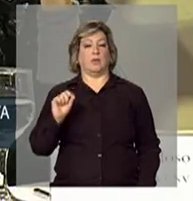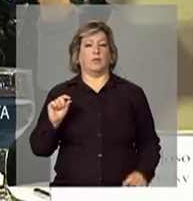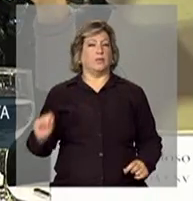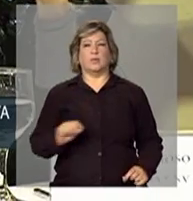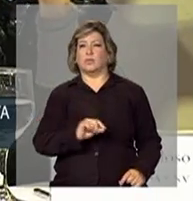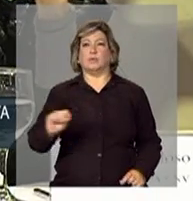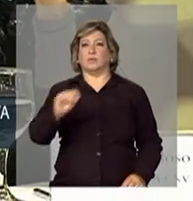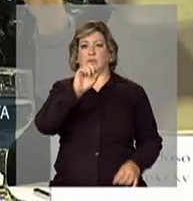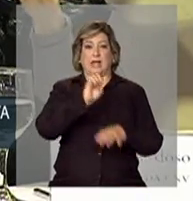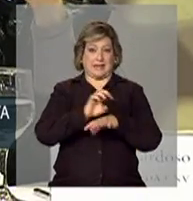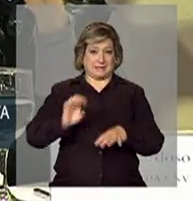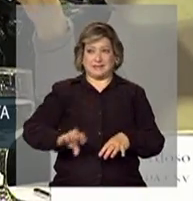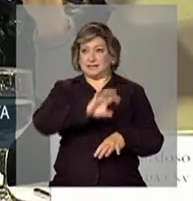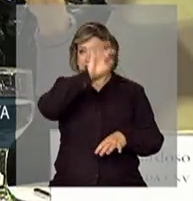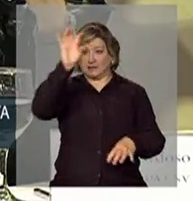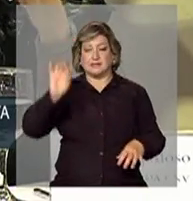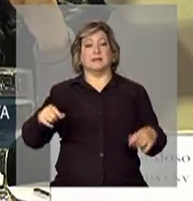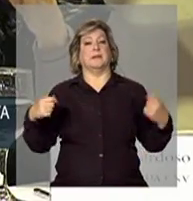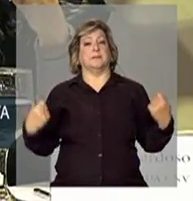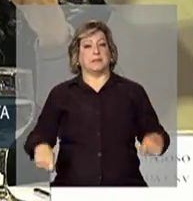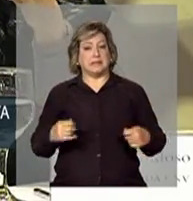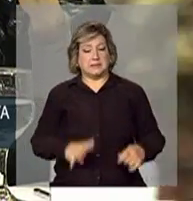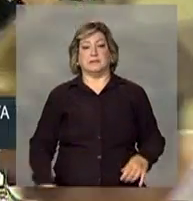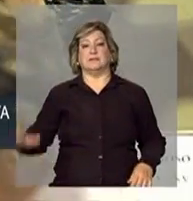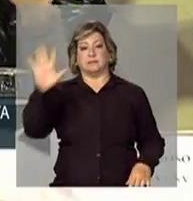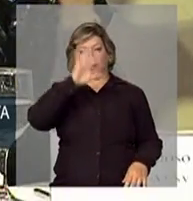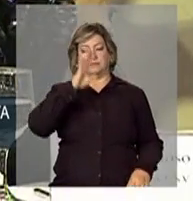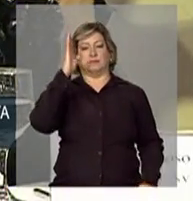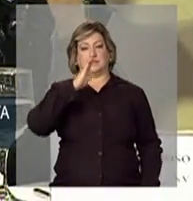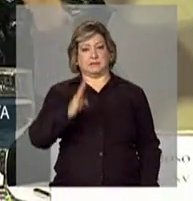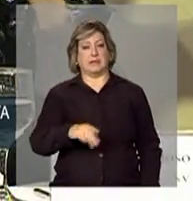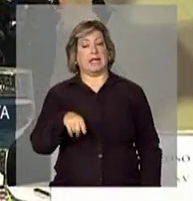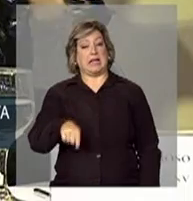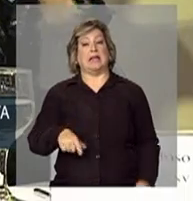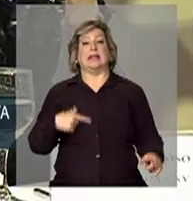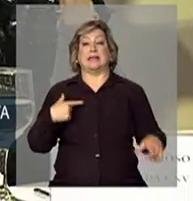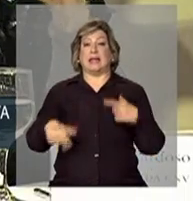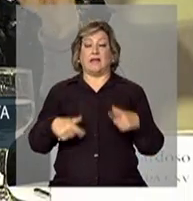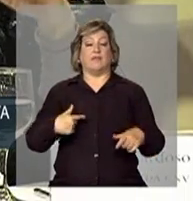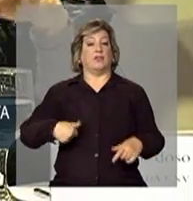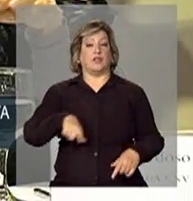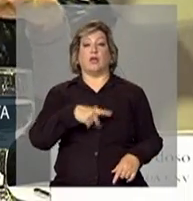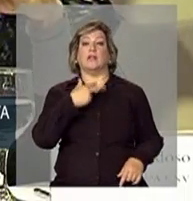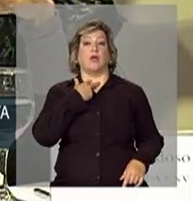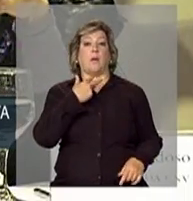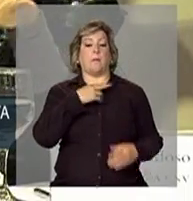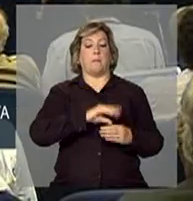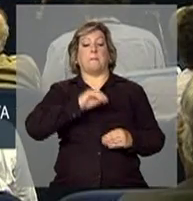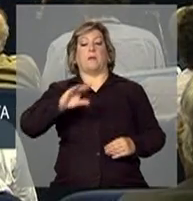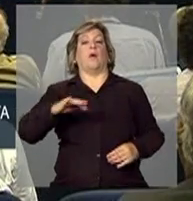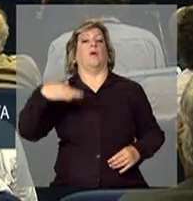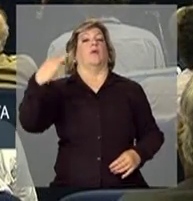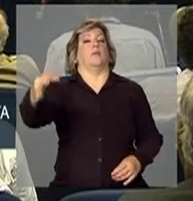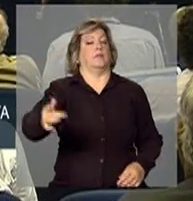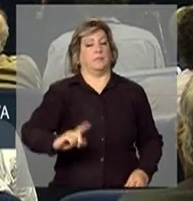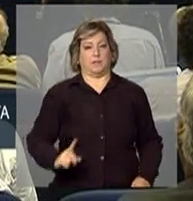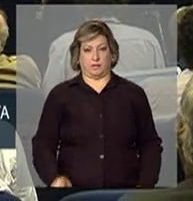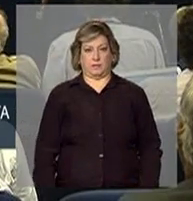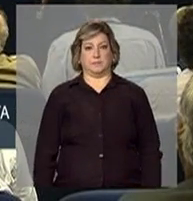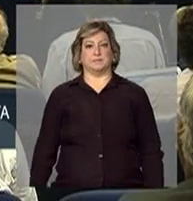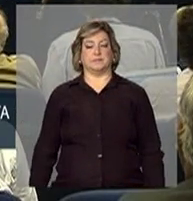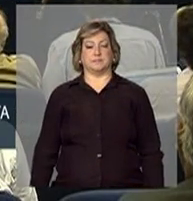tem que ter efetivamente esse caráter nacional. Essa é uma tarefa que nós não podemos adiar. Rosa, eu queria te